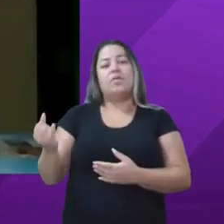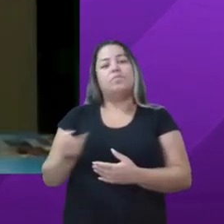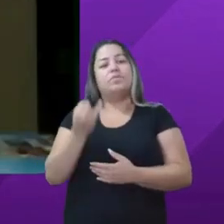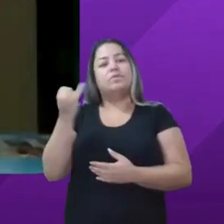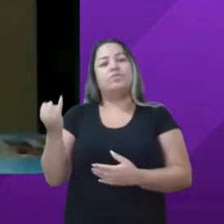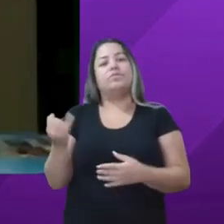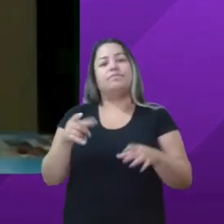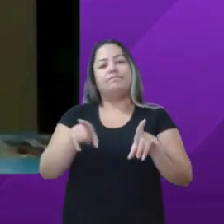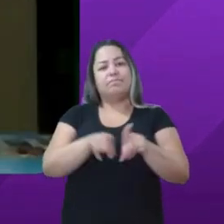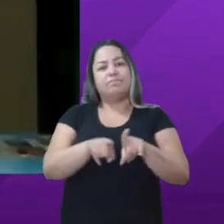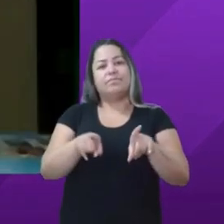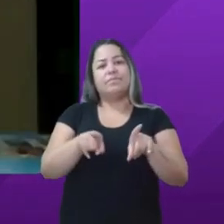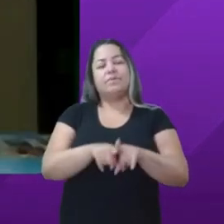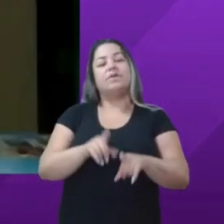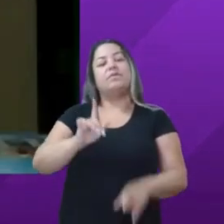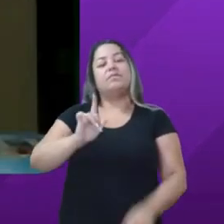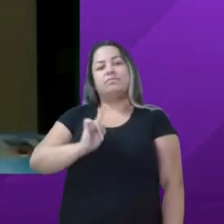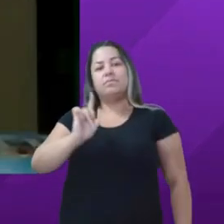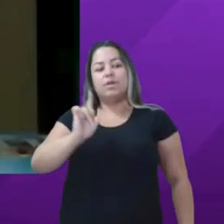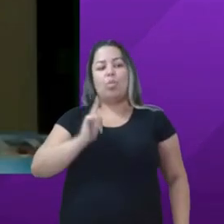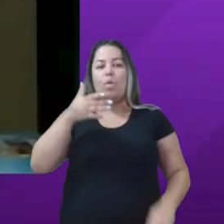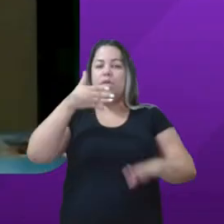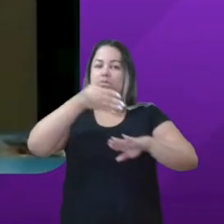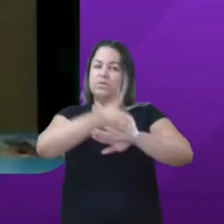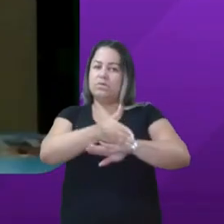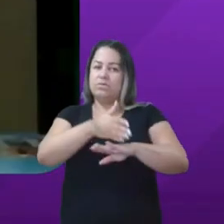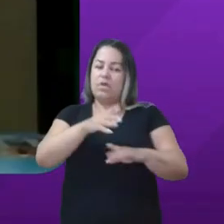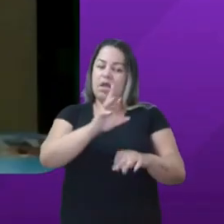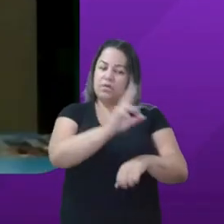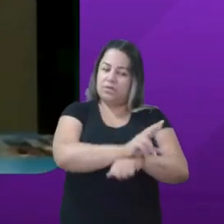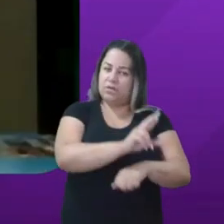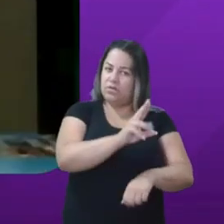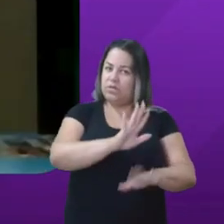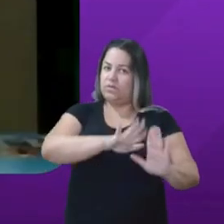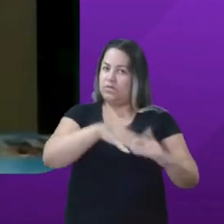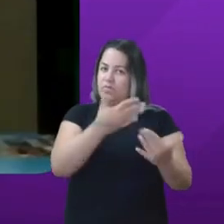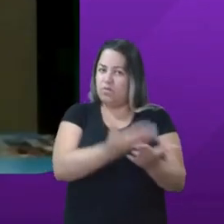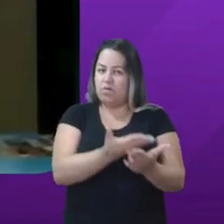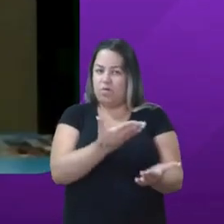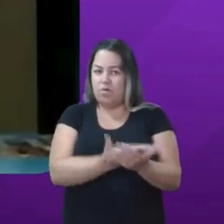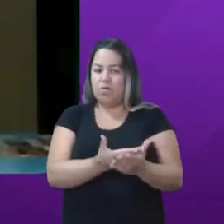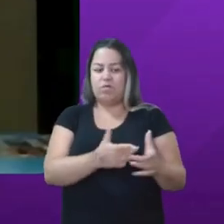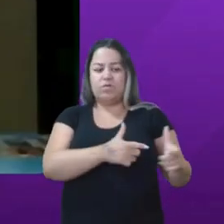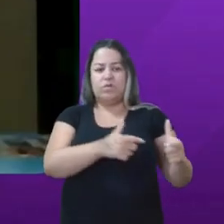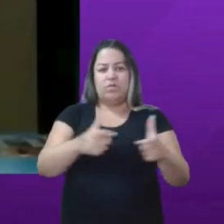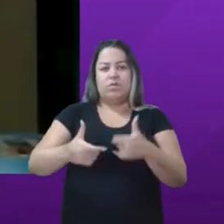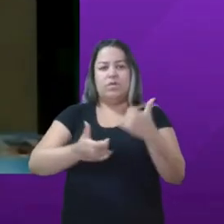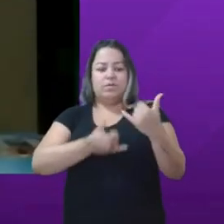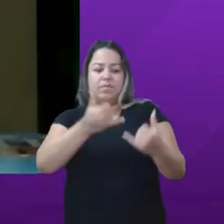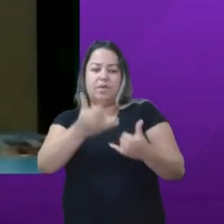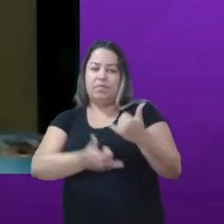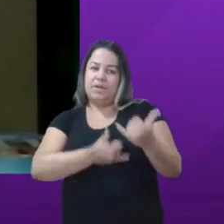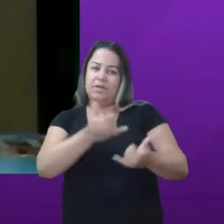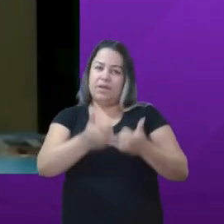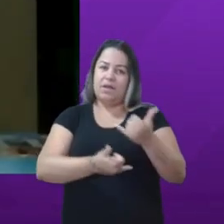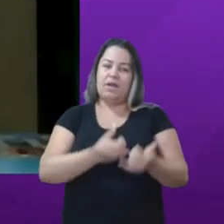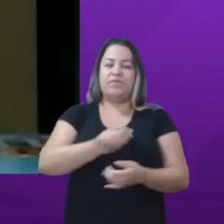importante que elas tenham acesso às creches, à escola, aos lugares de brincar, né, à